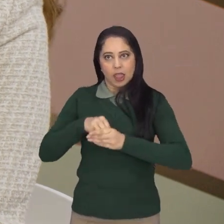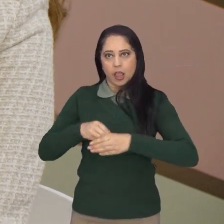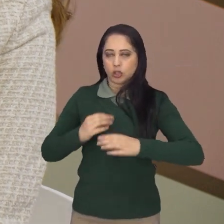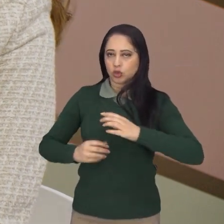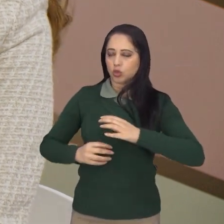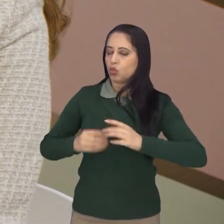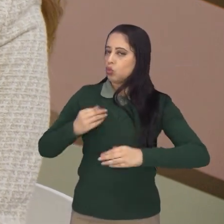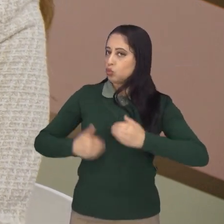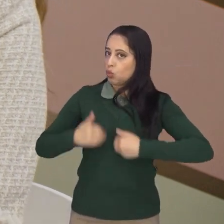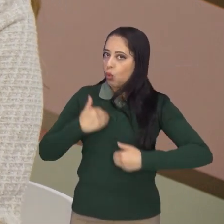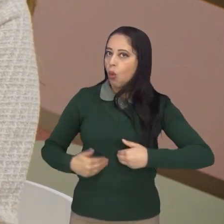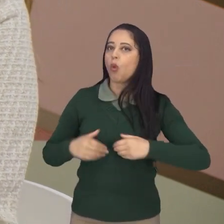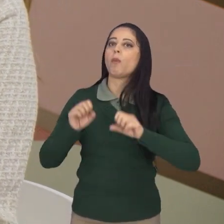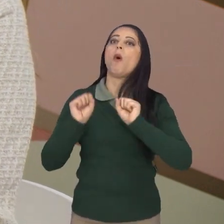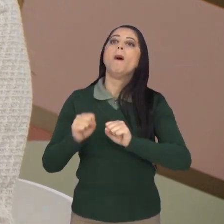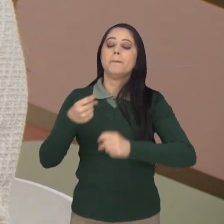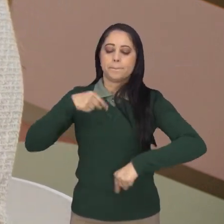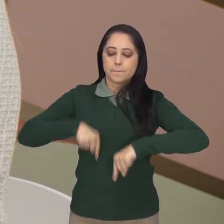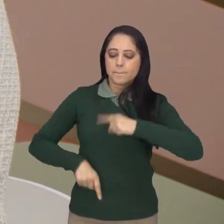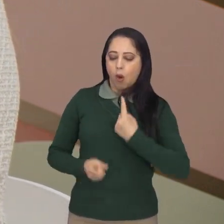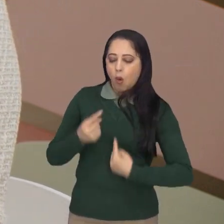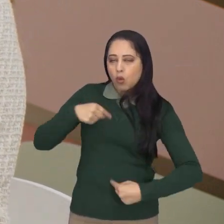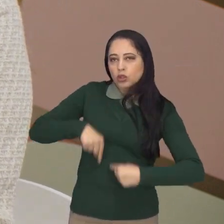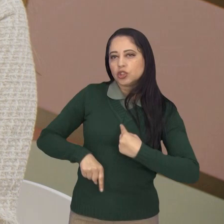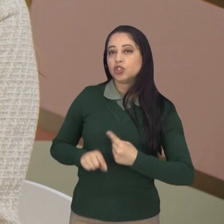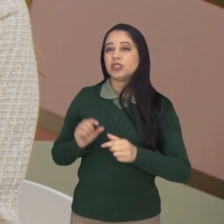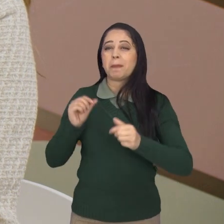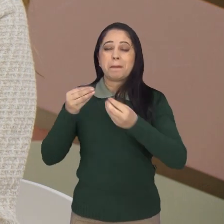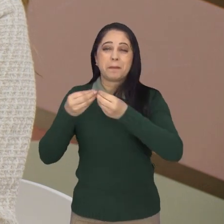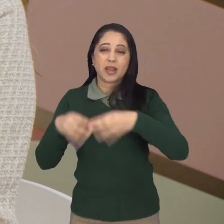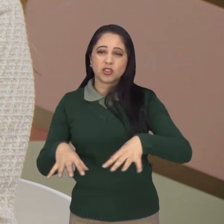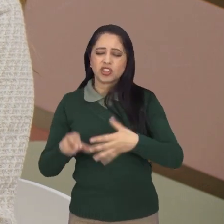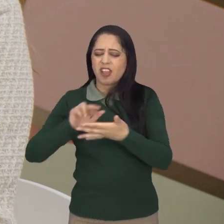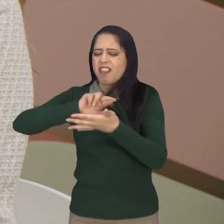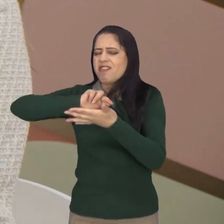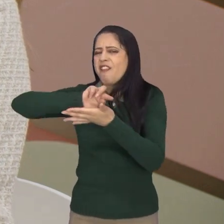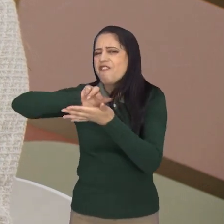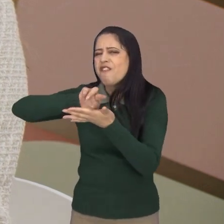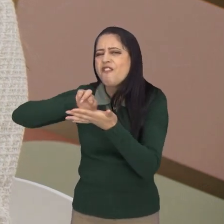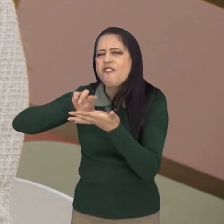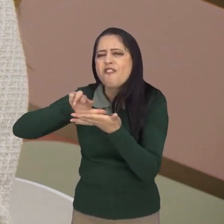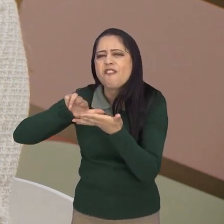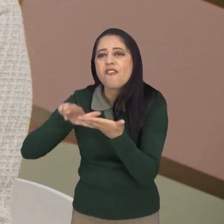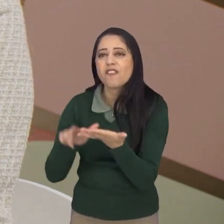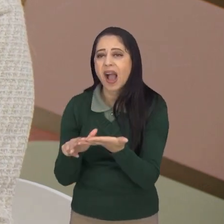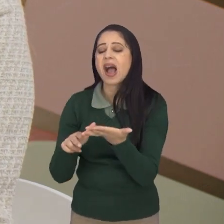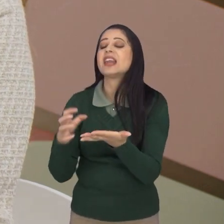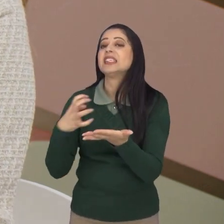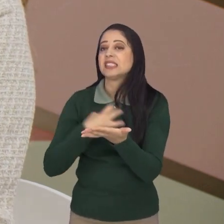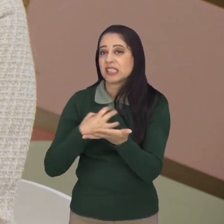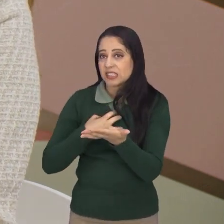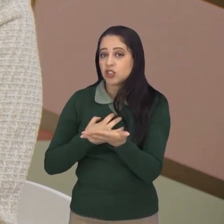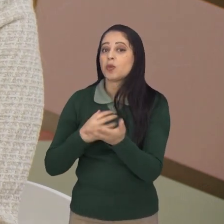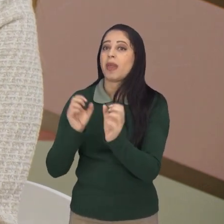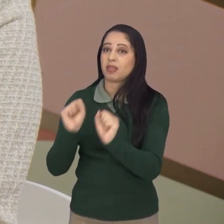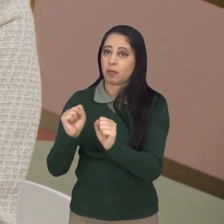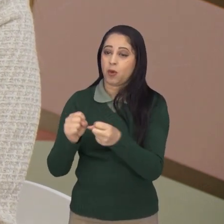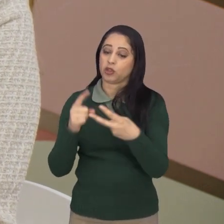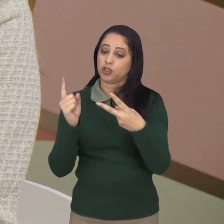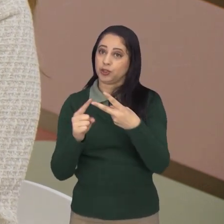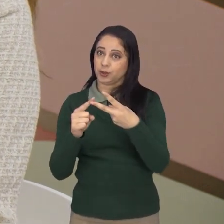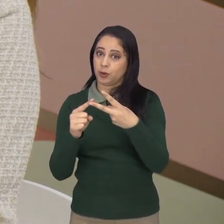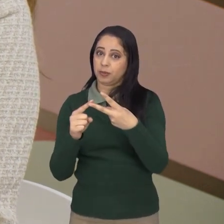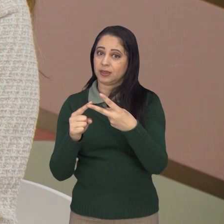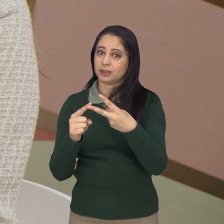reações metabólicas, ela pode ser reações tóxicas. Então são diversas reações que podem estar associadas ali com aquela